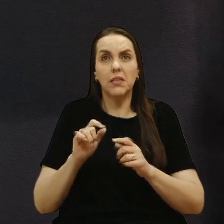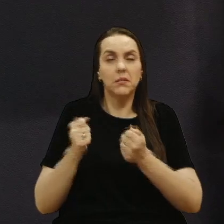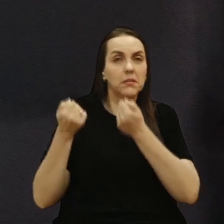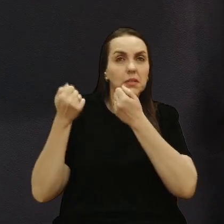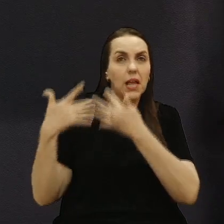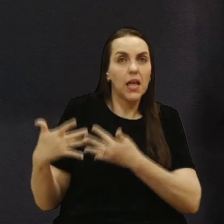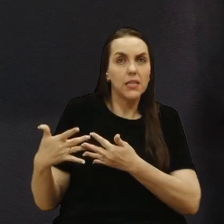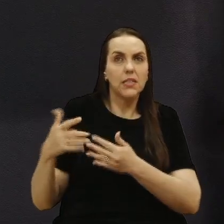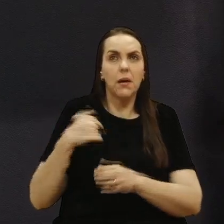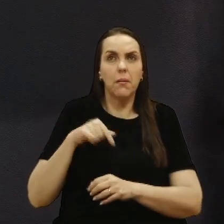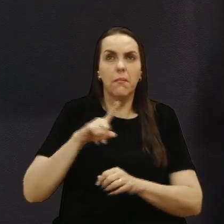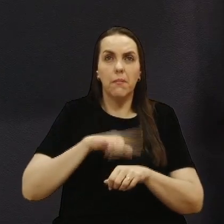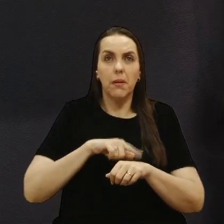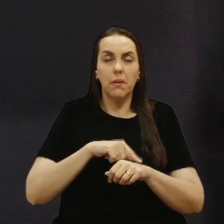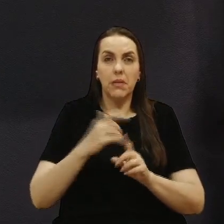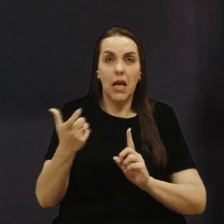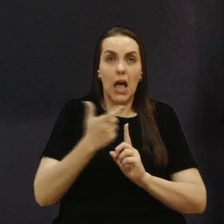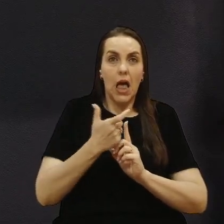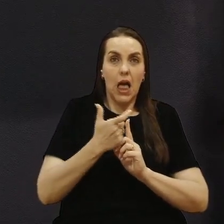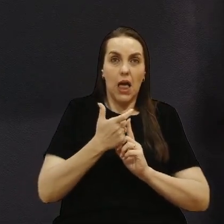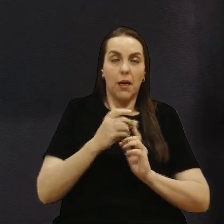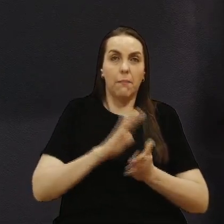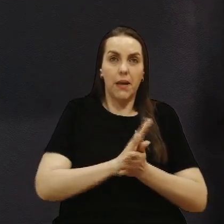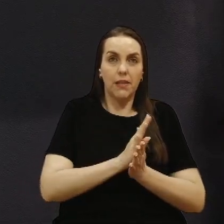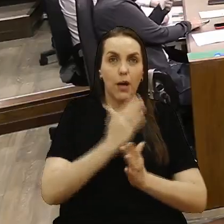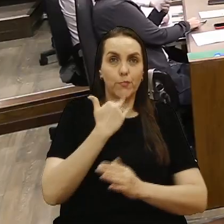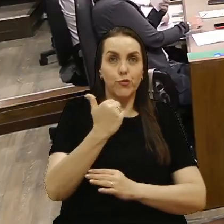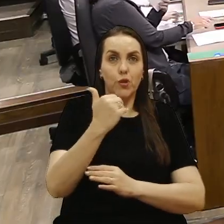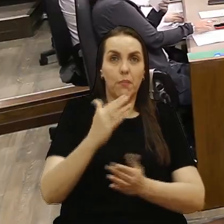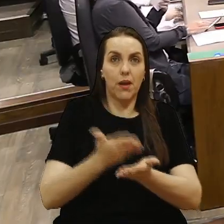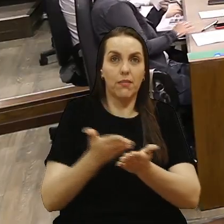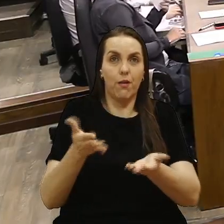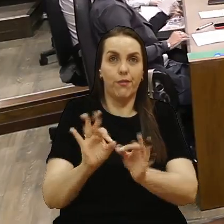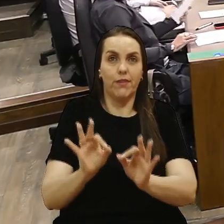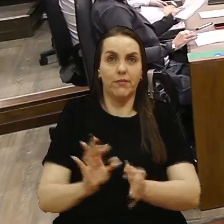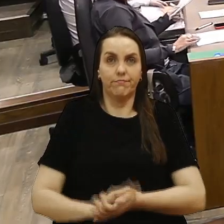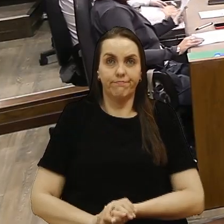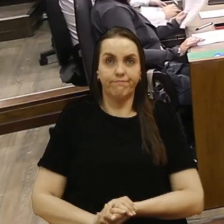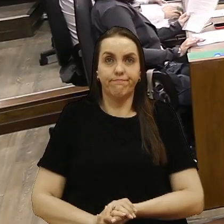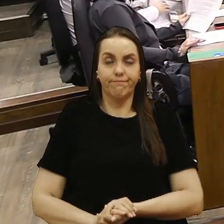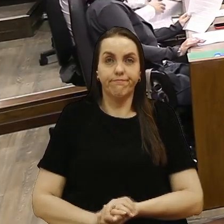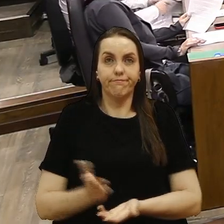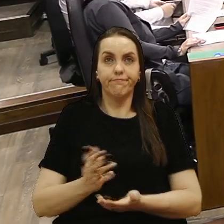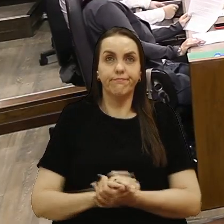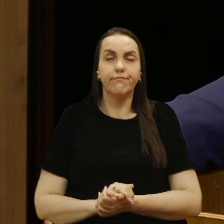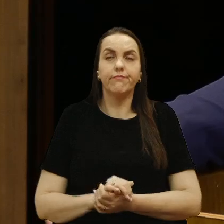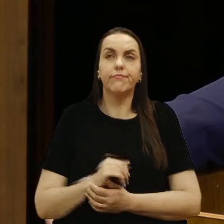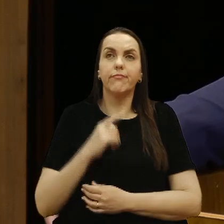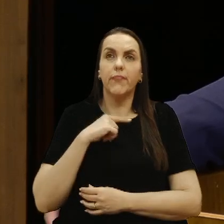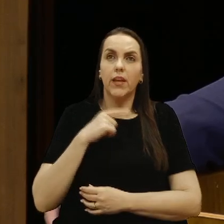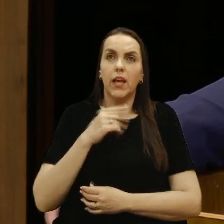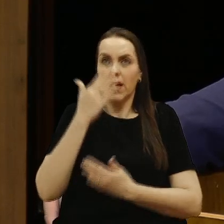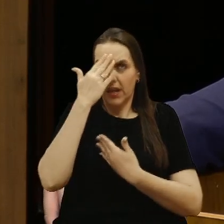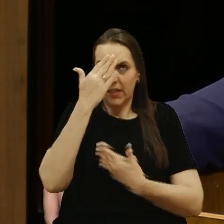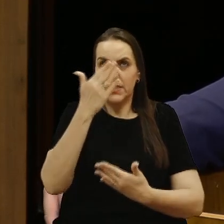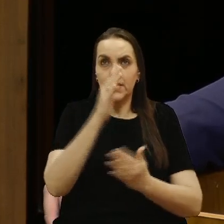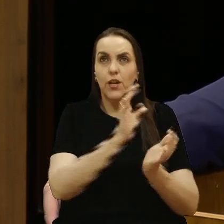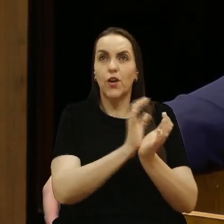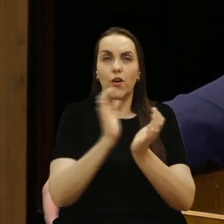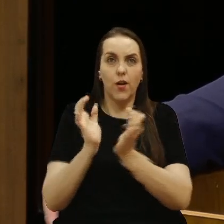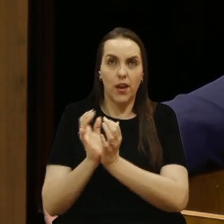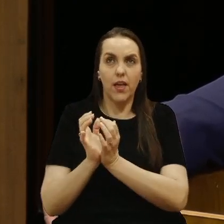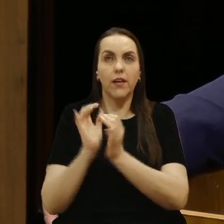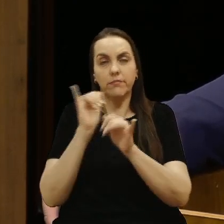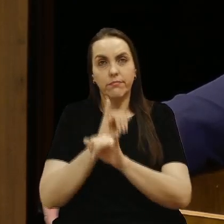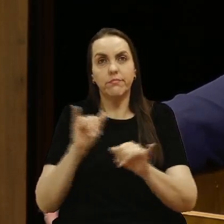esclarecimento. Mas quando me ameaçam me matar, ninguém me chamou até agora. Seria isso. Obrigado. Obrigado. Para encaminhar, presidente, a fala, agradecer aos colegas pelas manifestações aqui